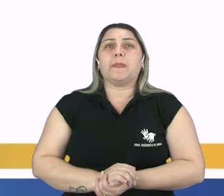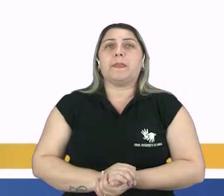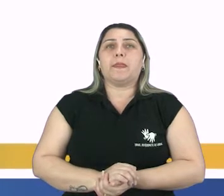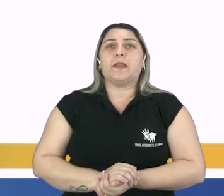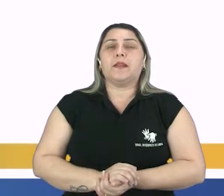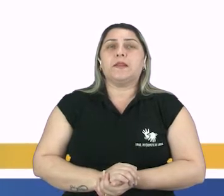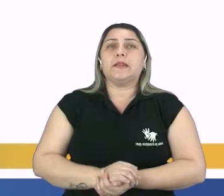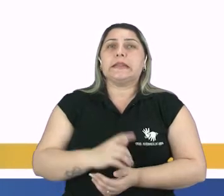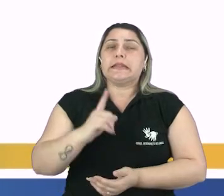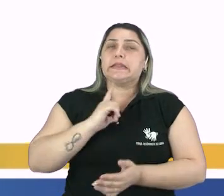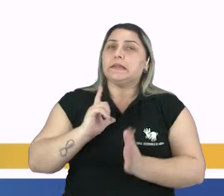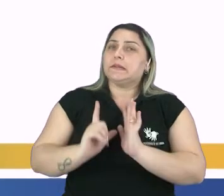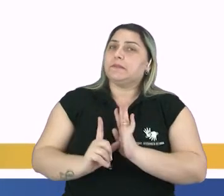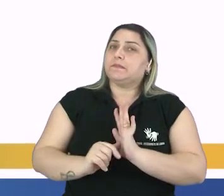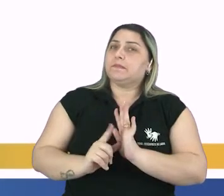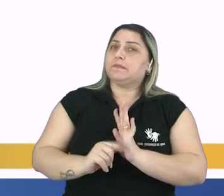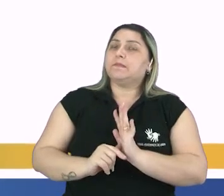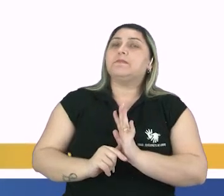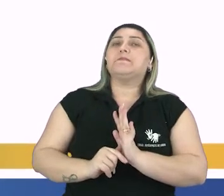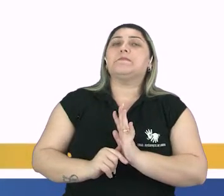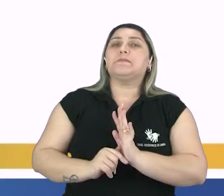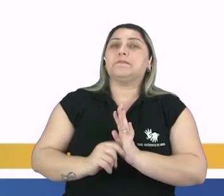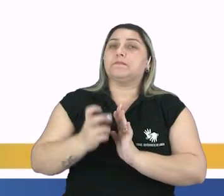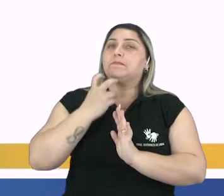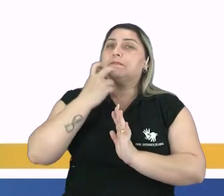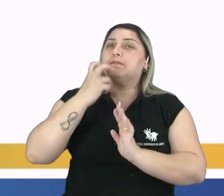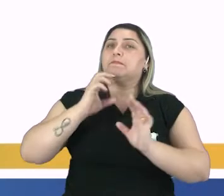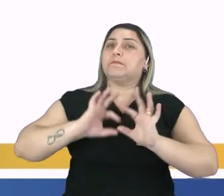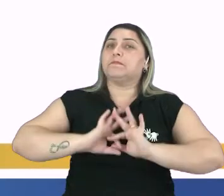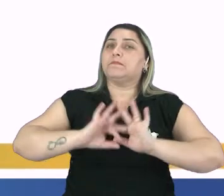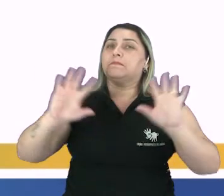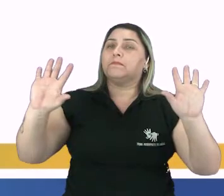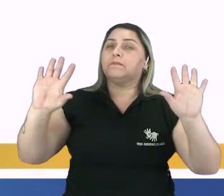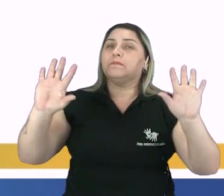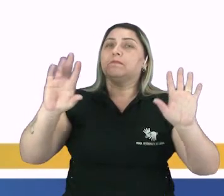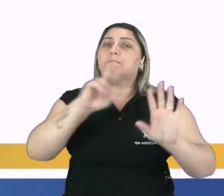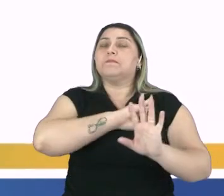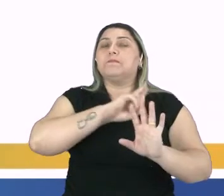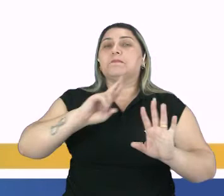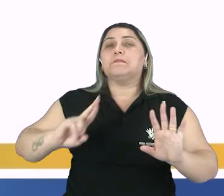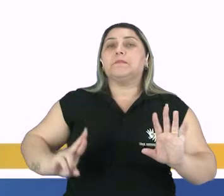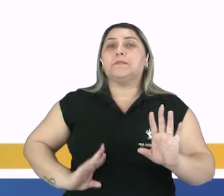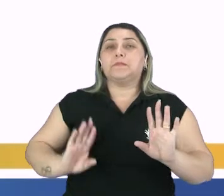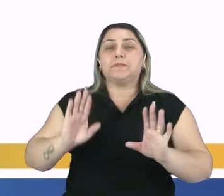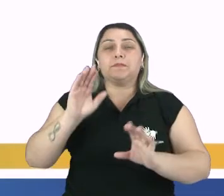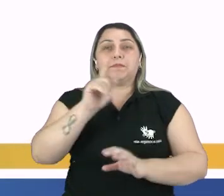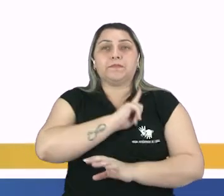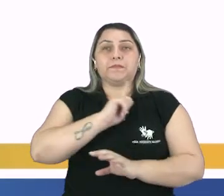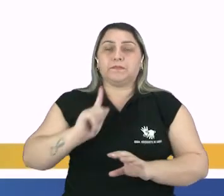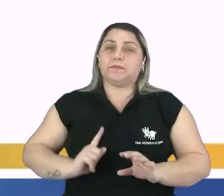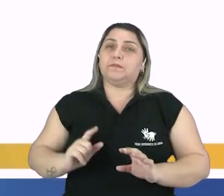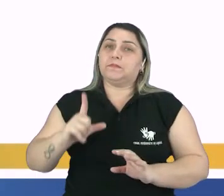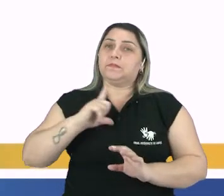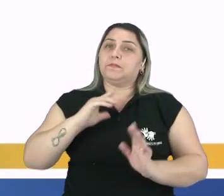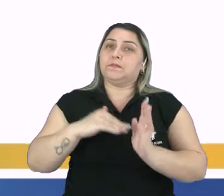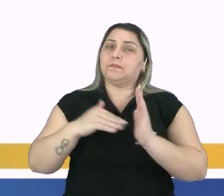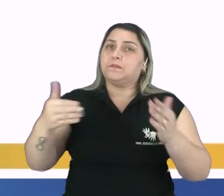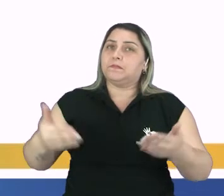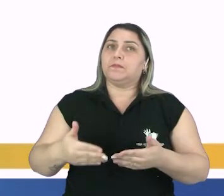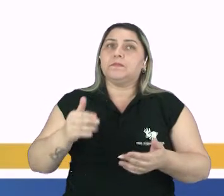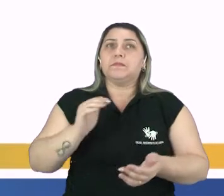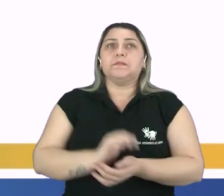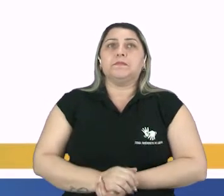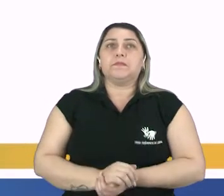ainda esse atraso muito grande, ainda na proclamação da nossa República, que é a forma de governo que a gente tem até atualmente. Mas vamos